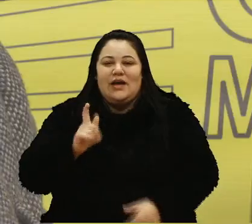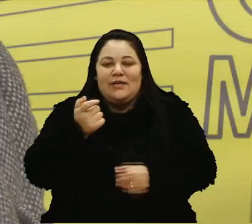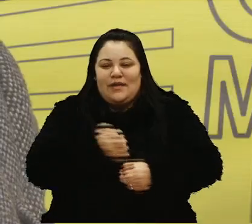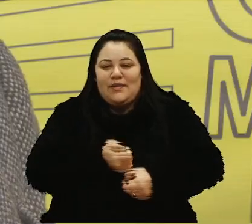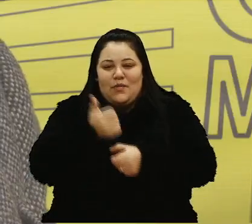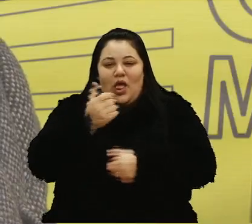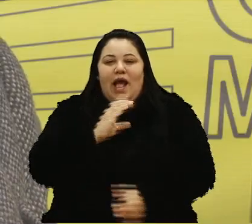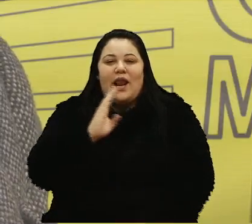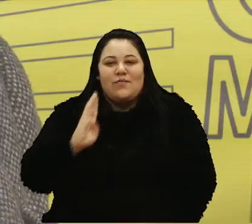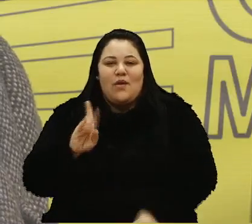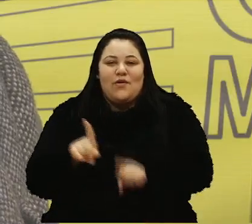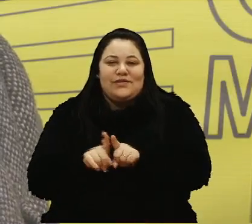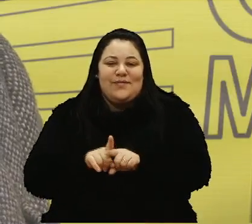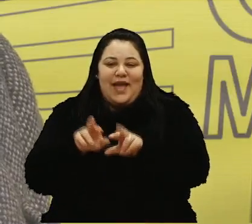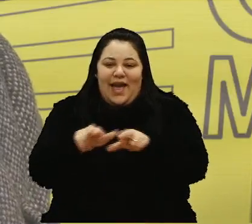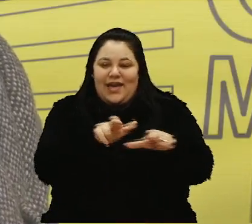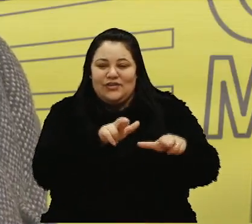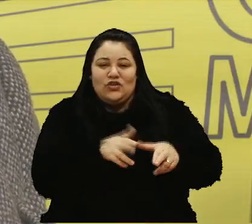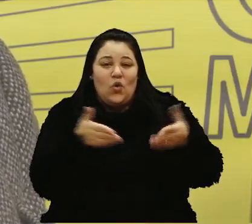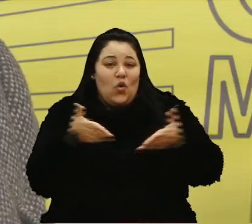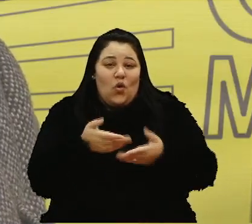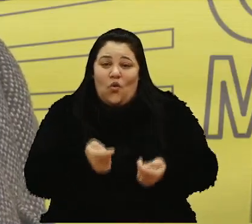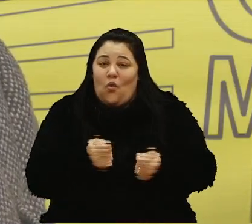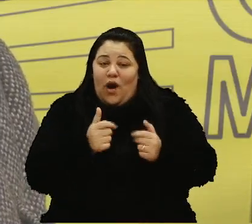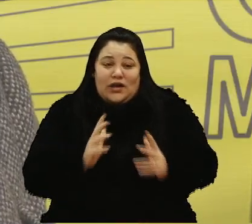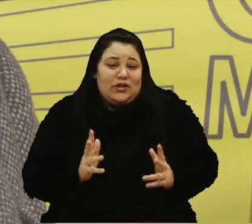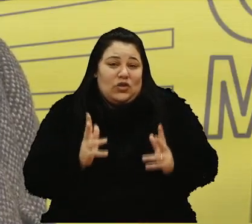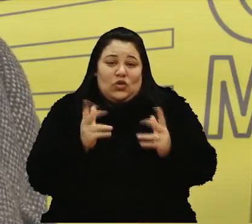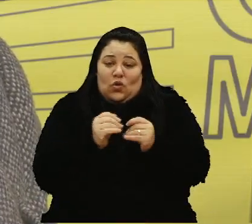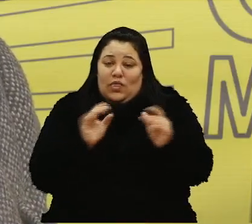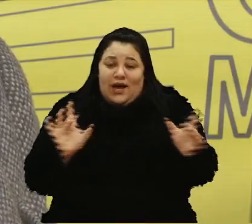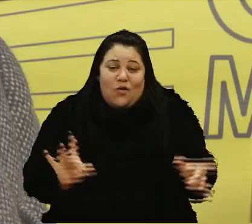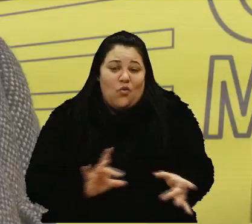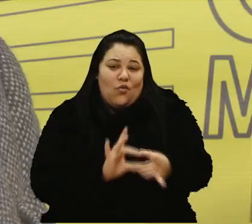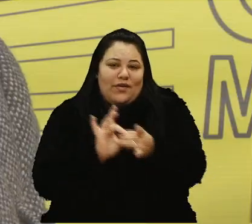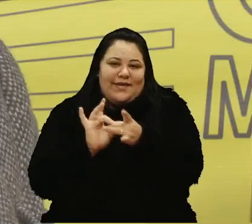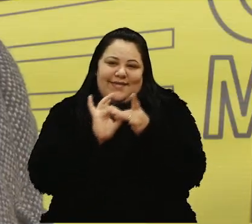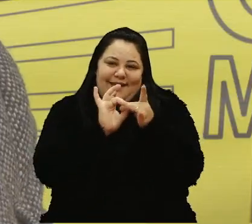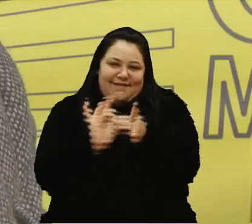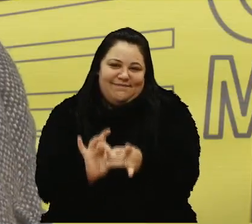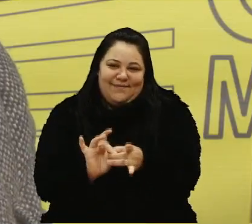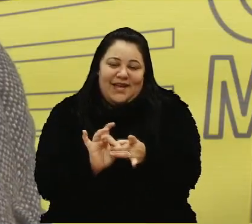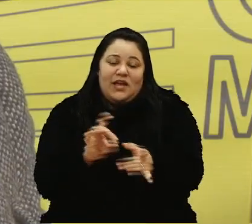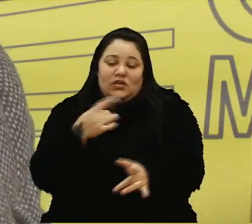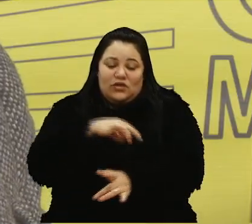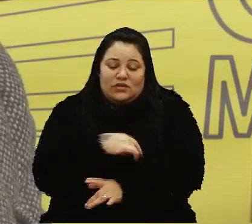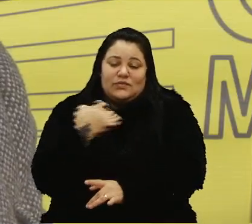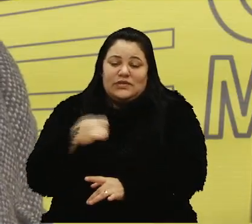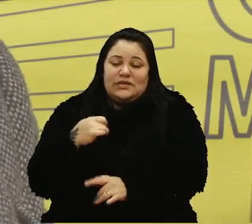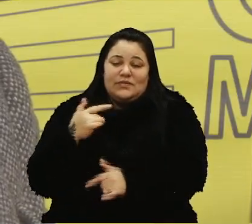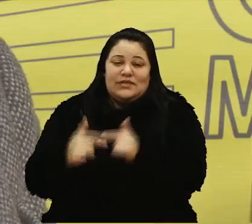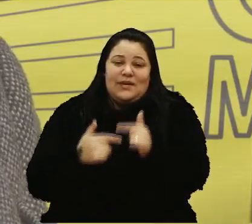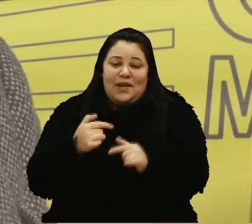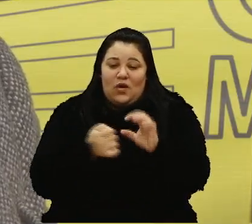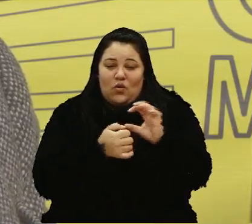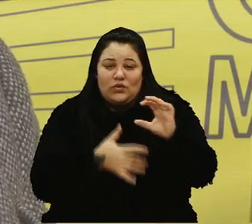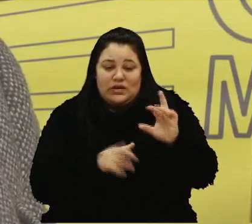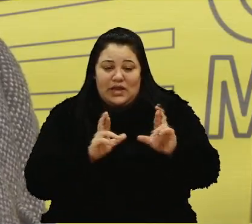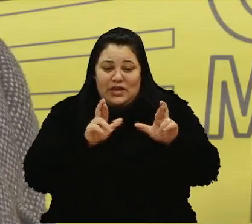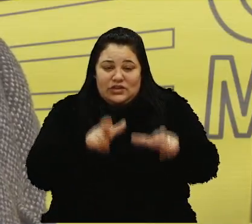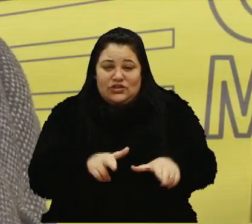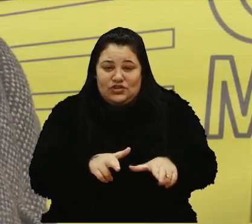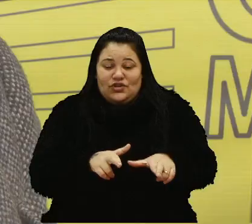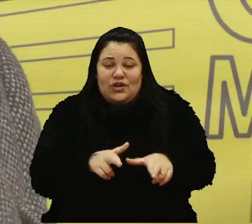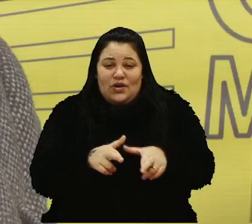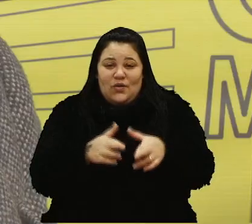Barbosa, né? Então a região hoje já está praticamente toda ela conurbada. Então temos que trabalhar um conceito regional do ponto de vista do